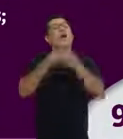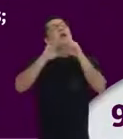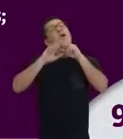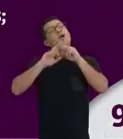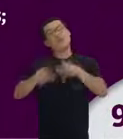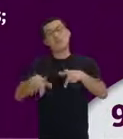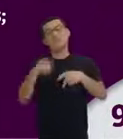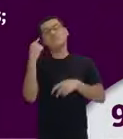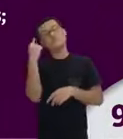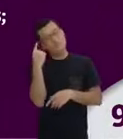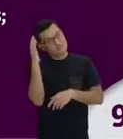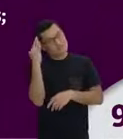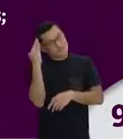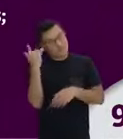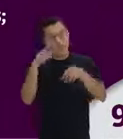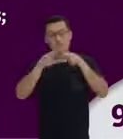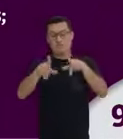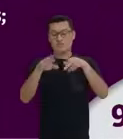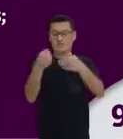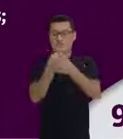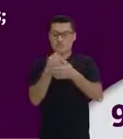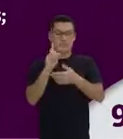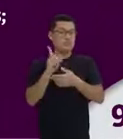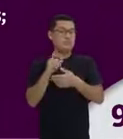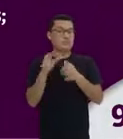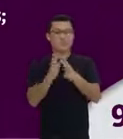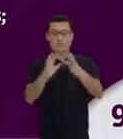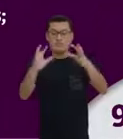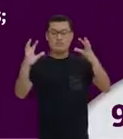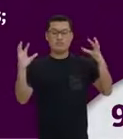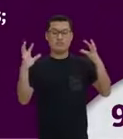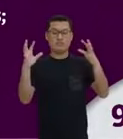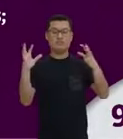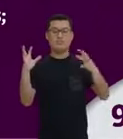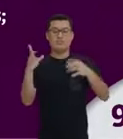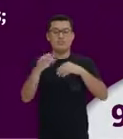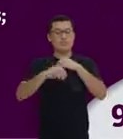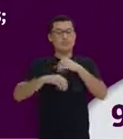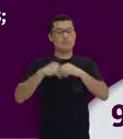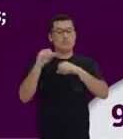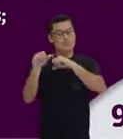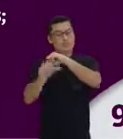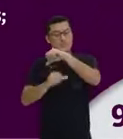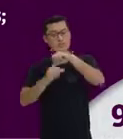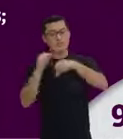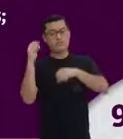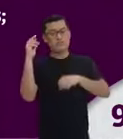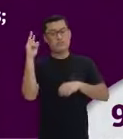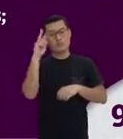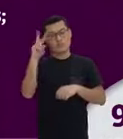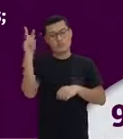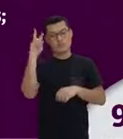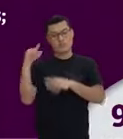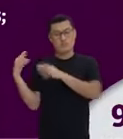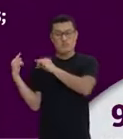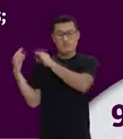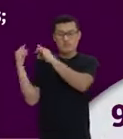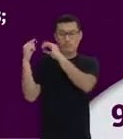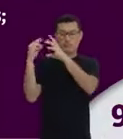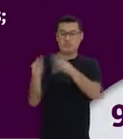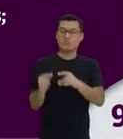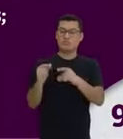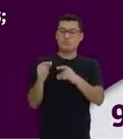diferente ele não pode ser fechado então ele vai mudar ao longo da história e também ele vai ser